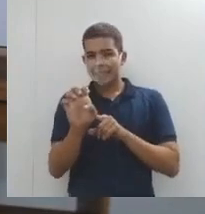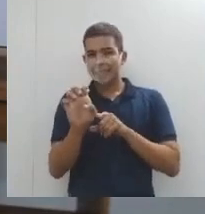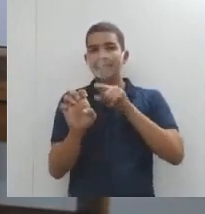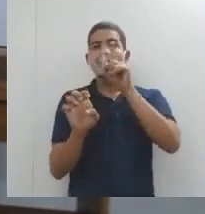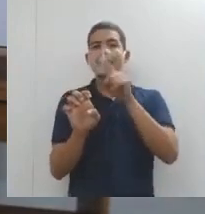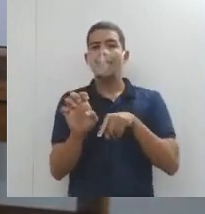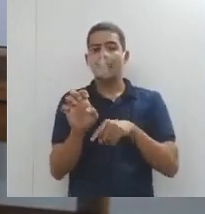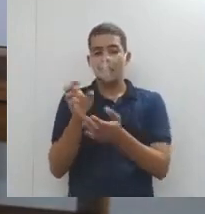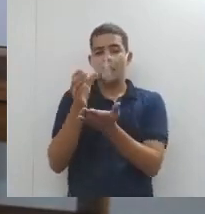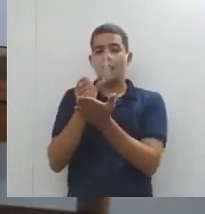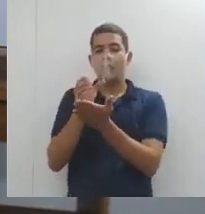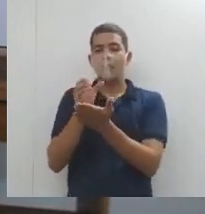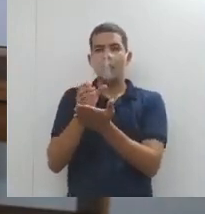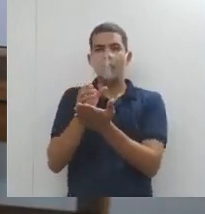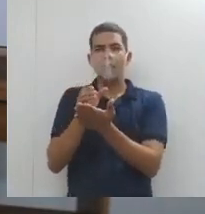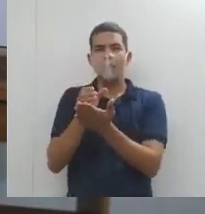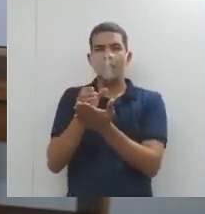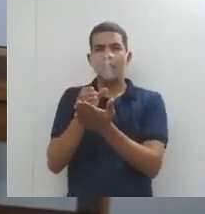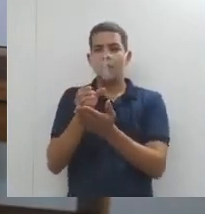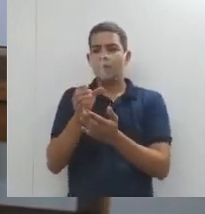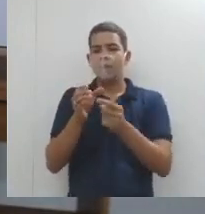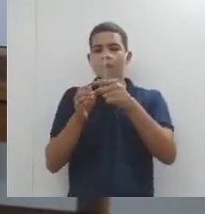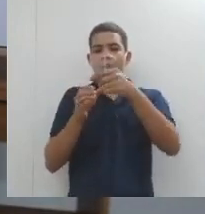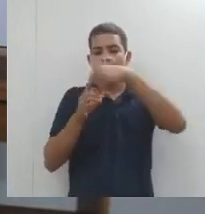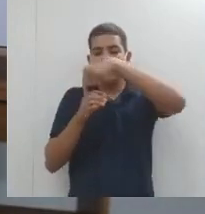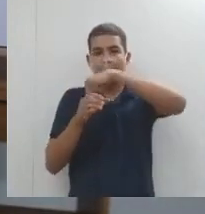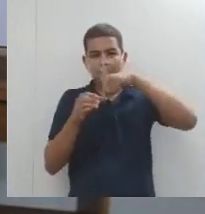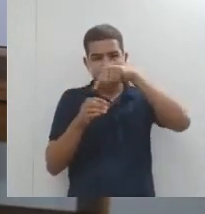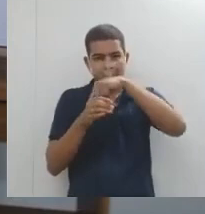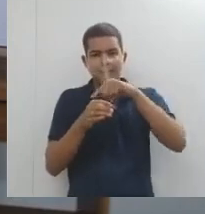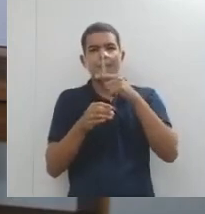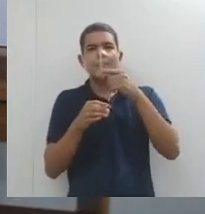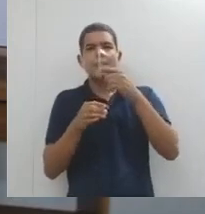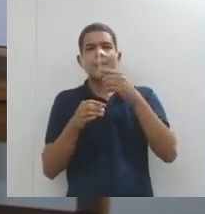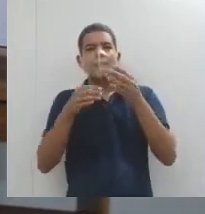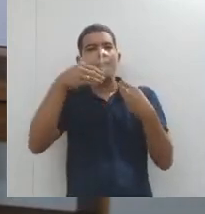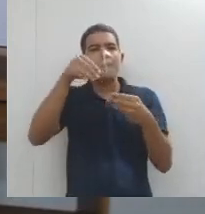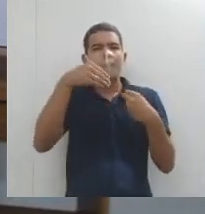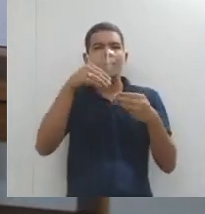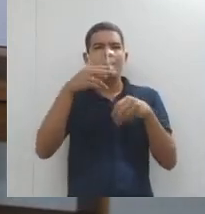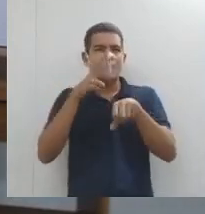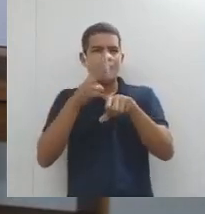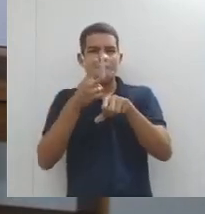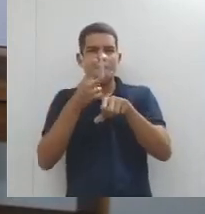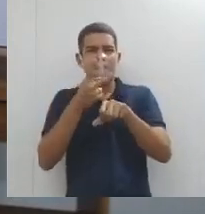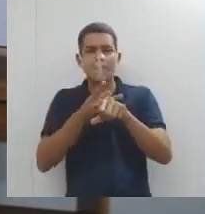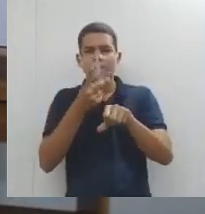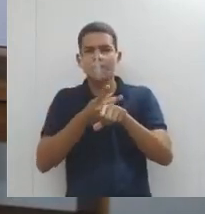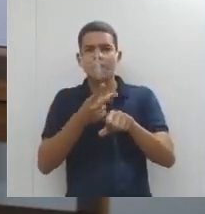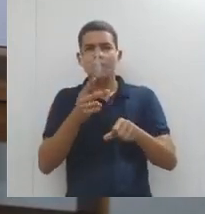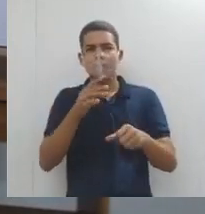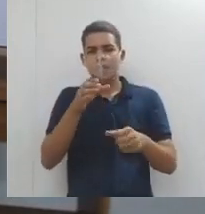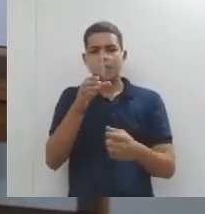do copo. Copo de plástico, copo de vidro, copo de metal, copo de água. Só se for assim, né?